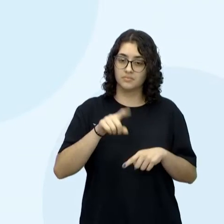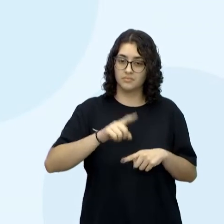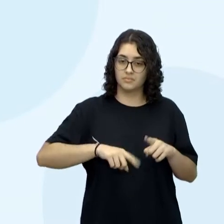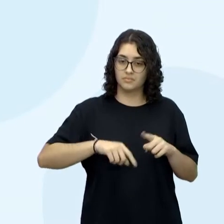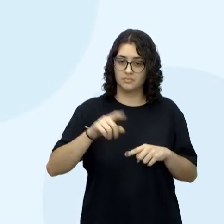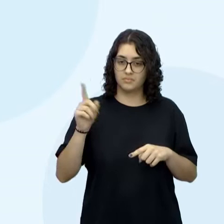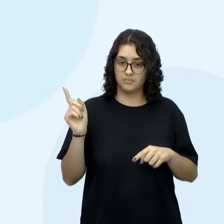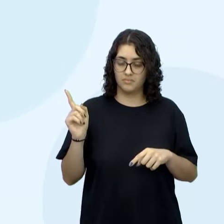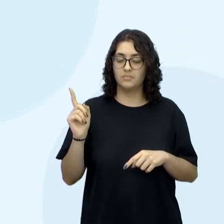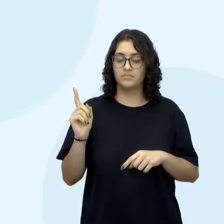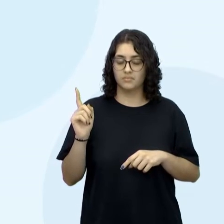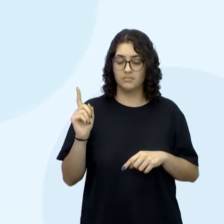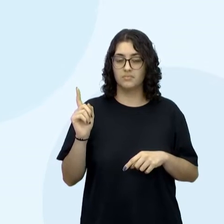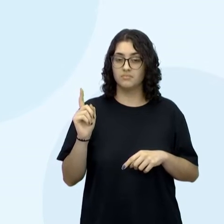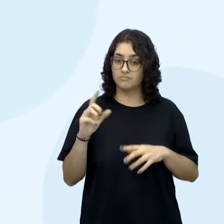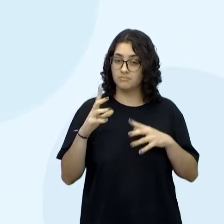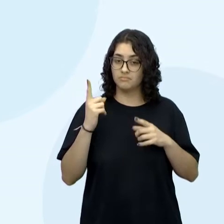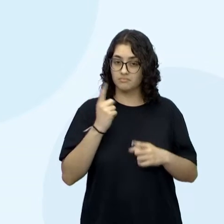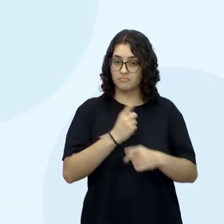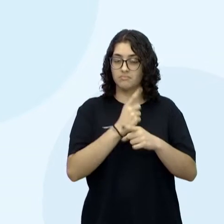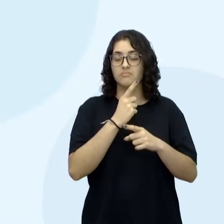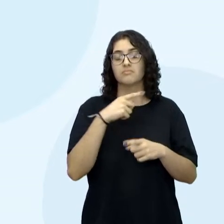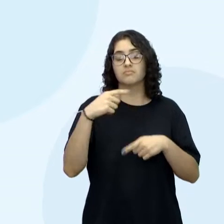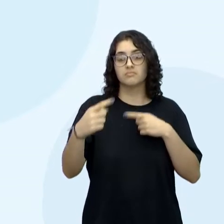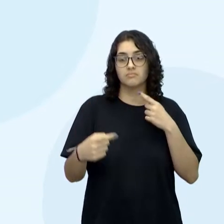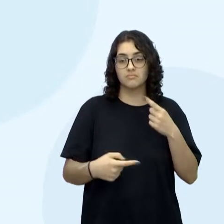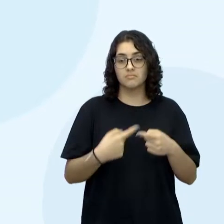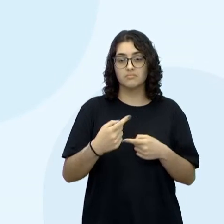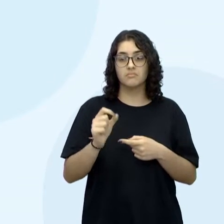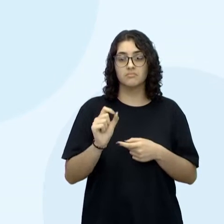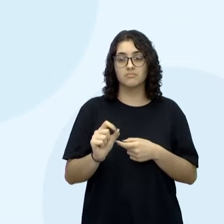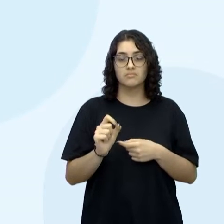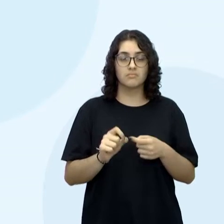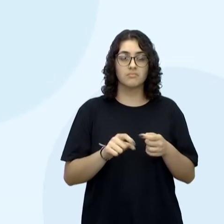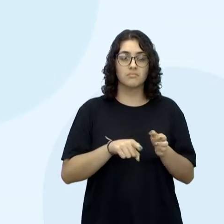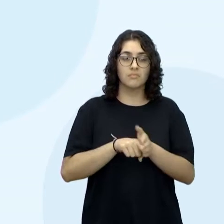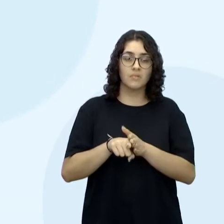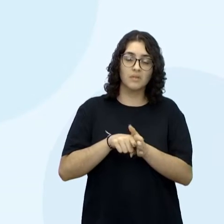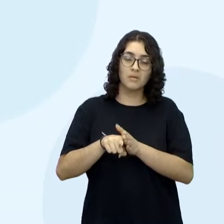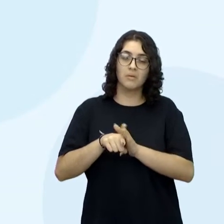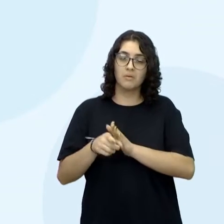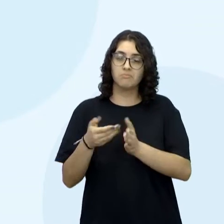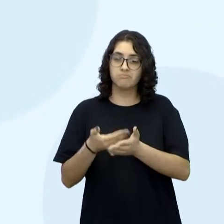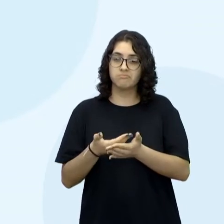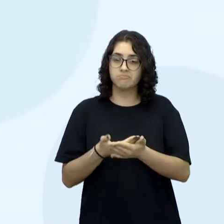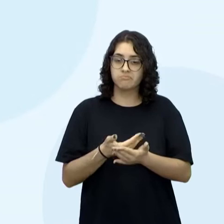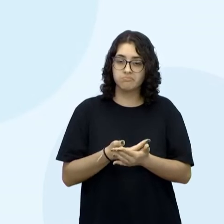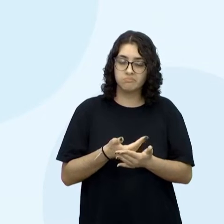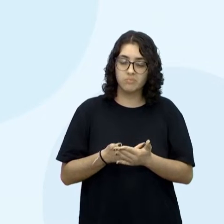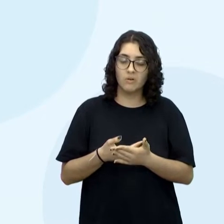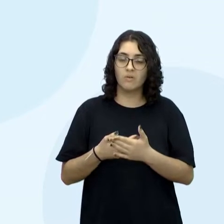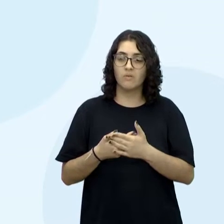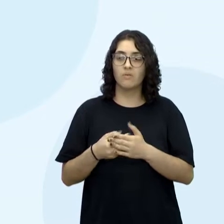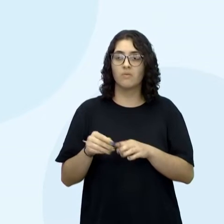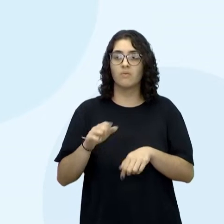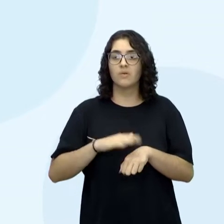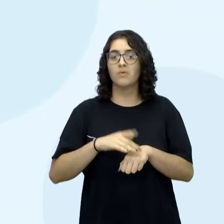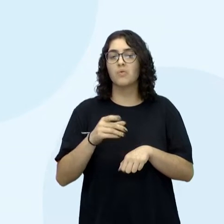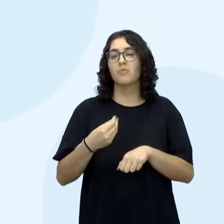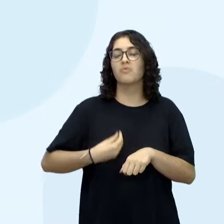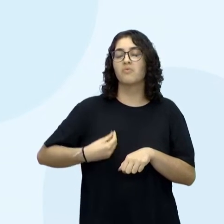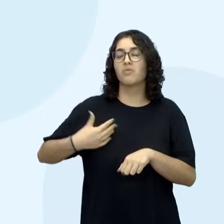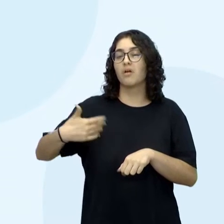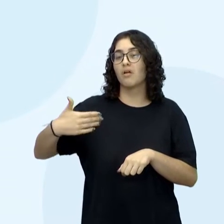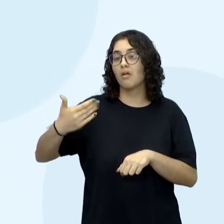esqueletos, né, esses corpos que são localizados para, em cima de exames, você ter uma ideia de quando que esse ser humano